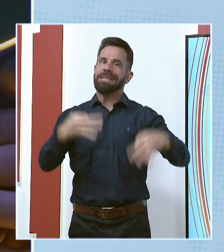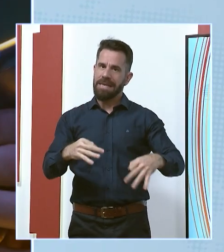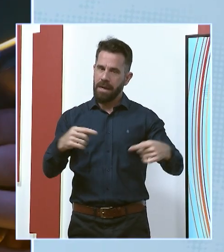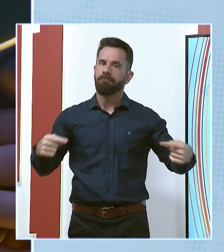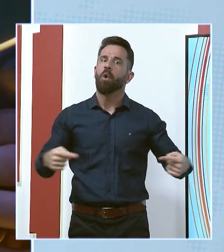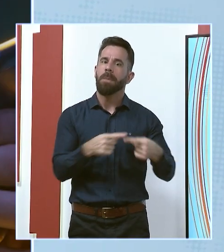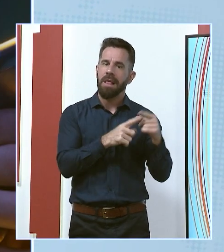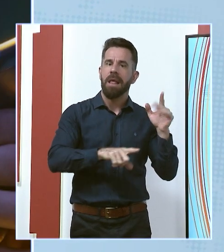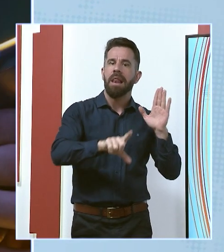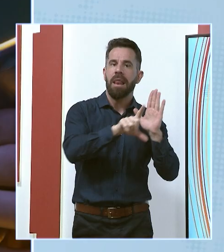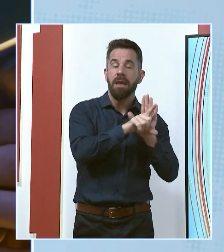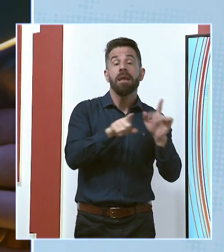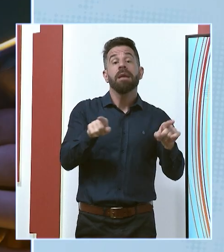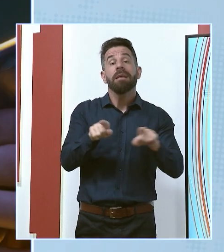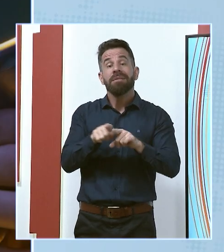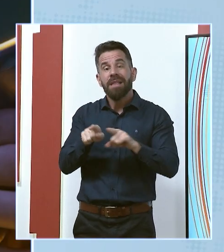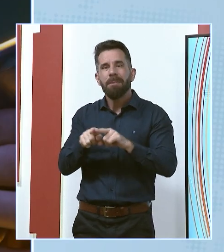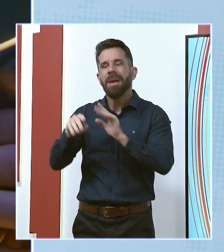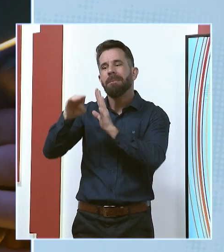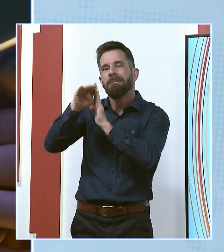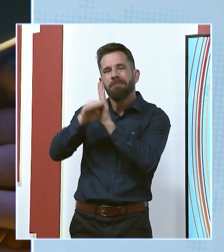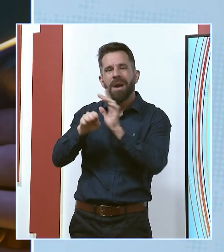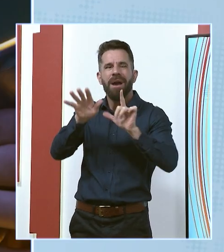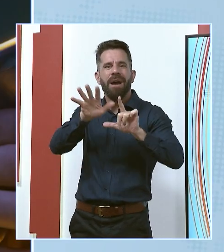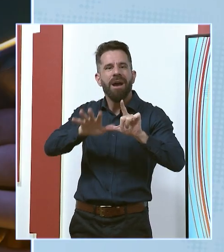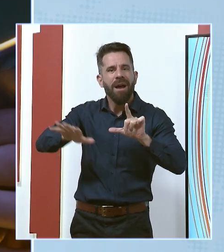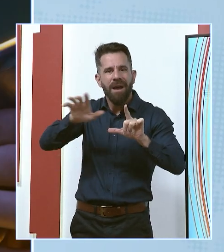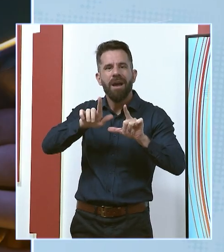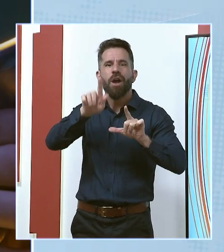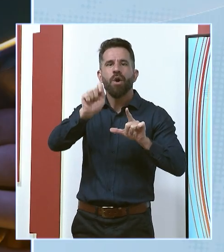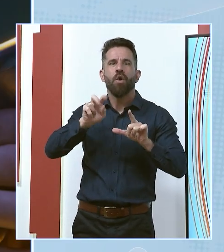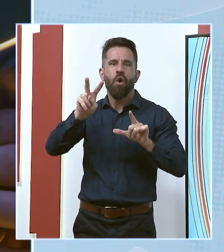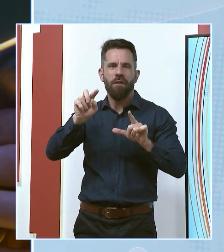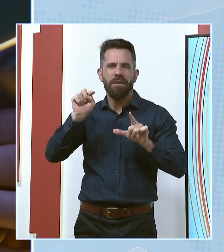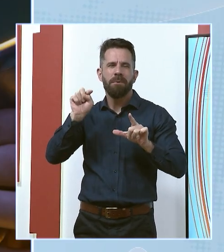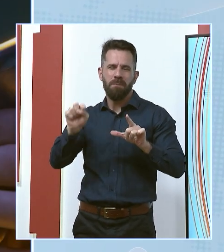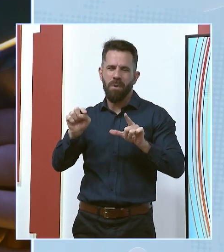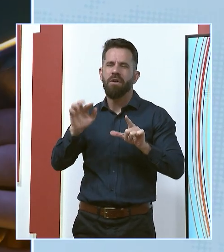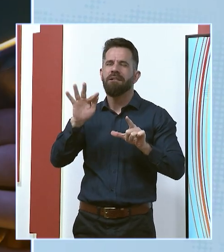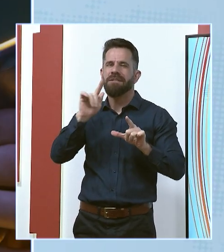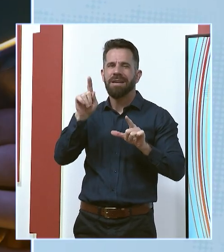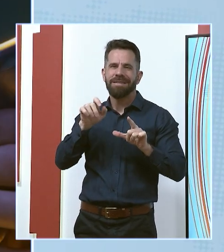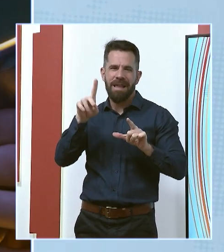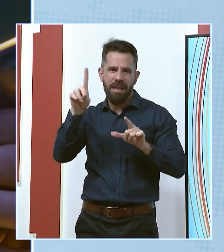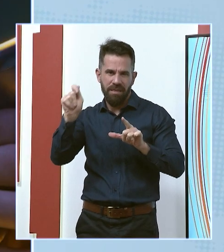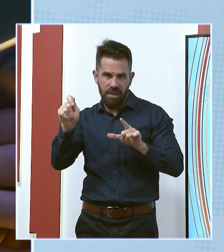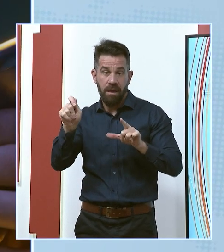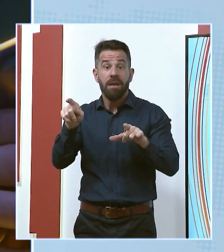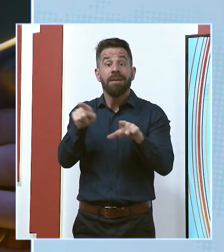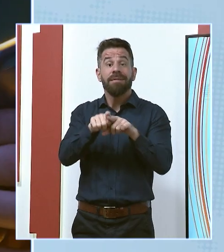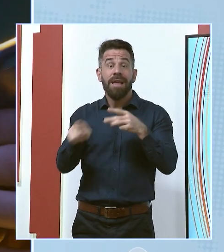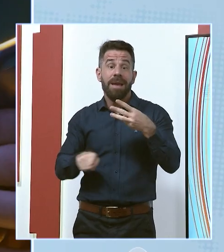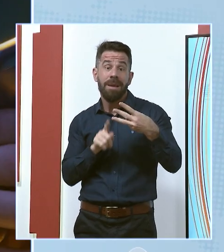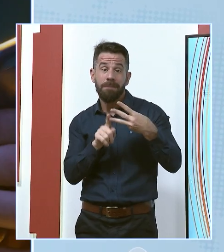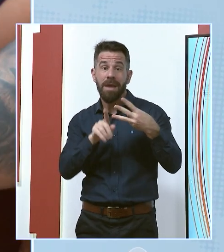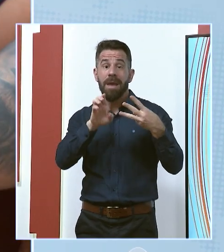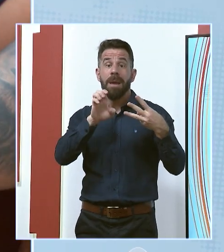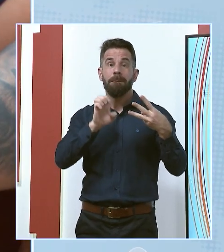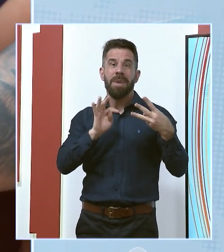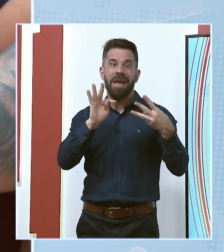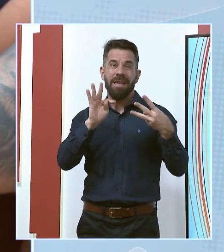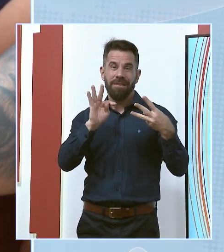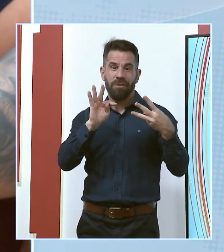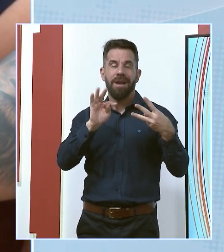do Ministério da Fazenda e a página betalert.com.br que oferece o serviço de checagem.